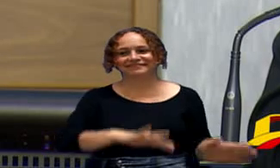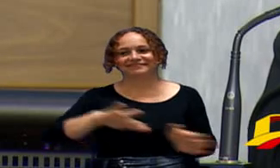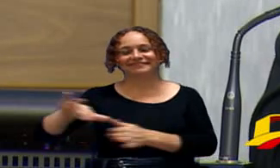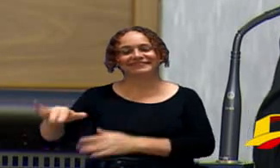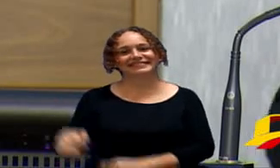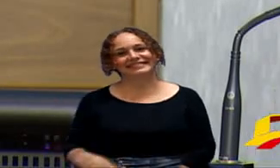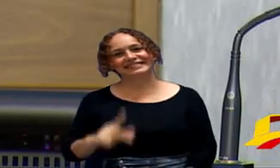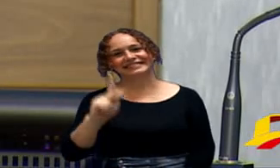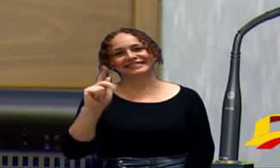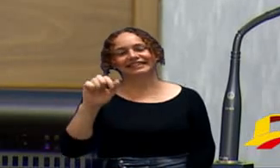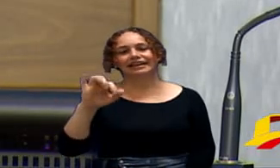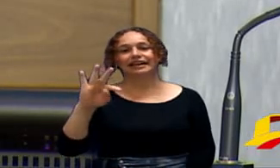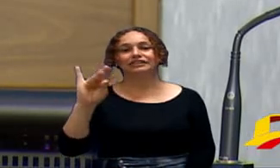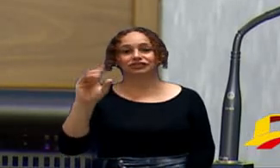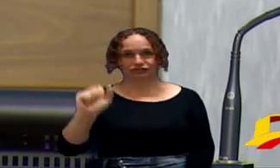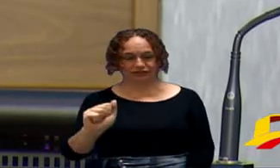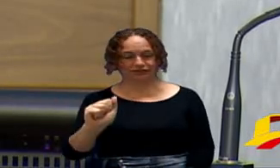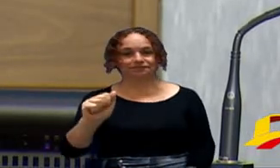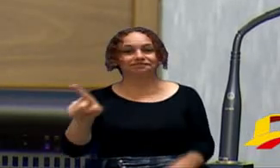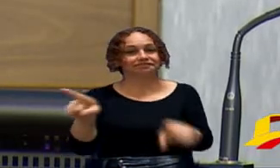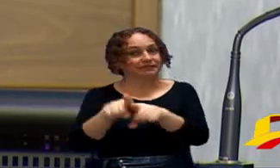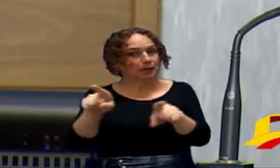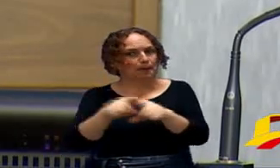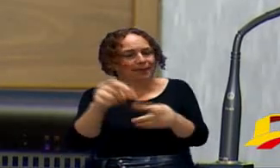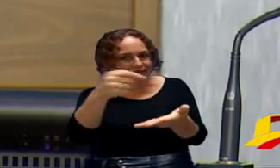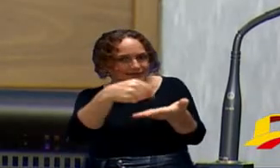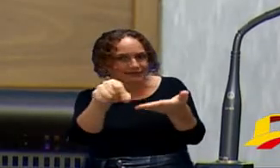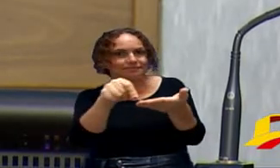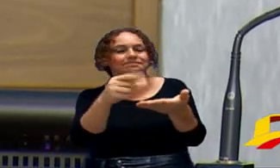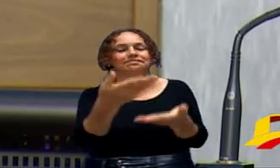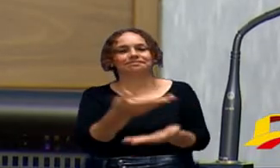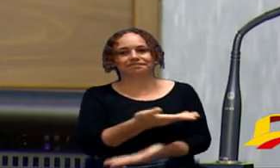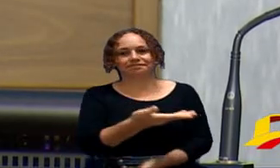Kátia Regina, que se inscreveu também na galeria.